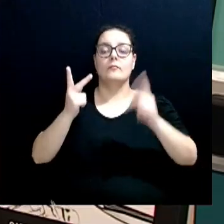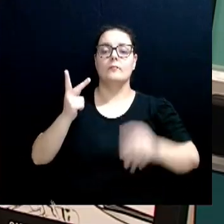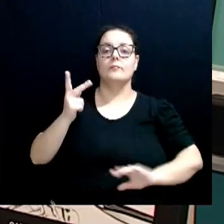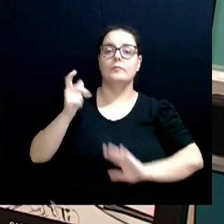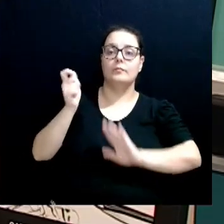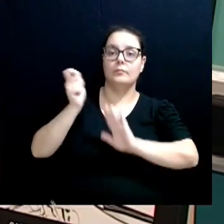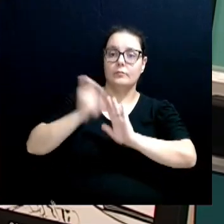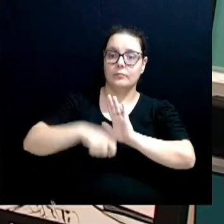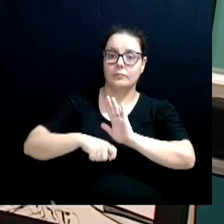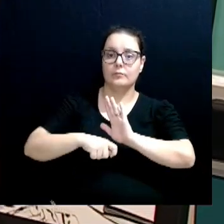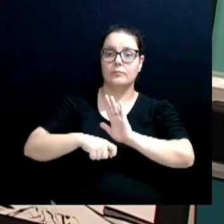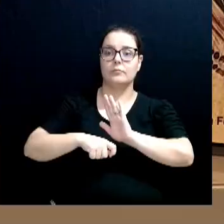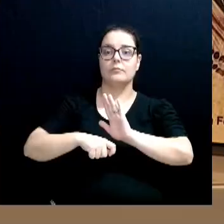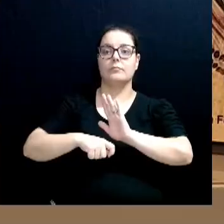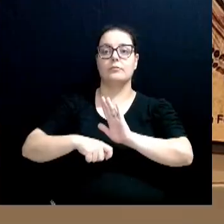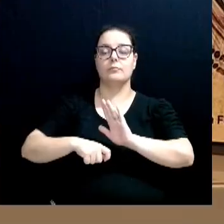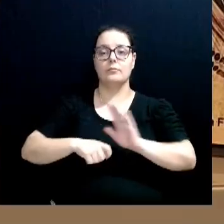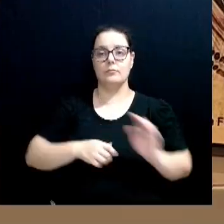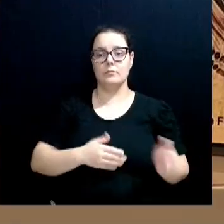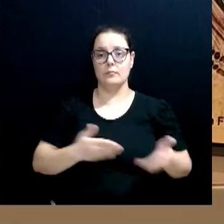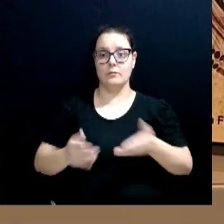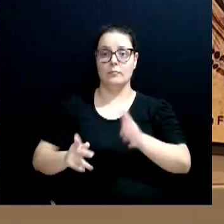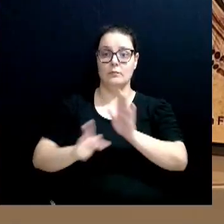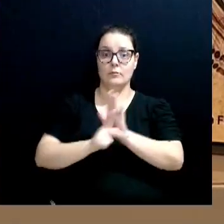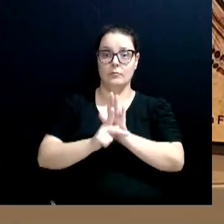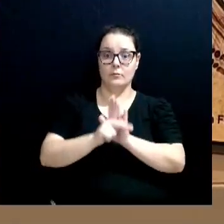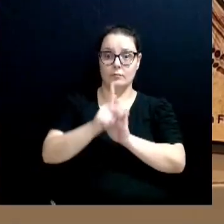projeto de lei e que se transformaram em lei,